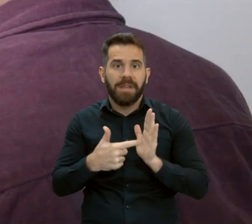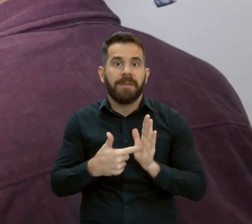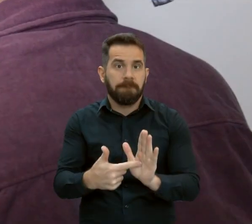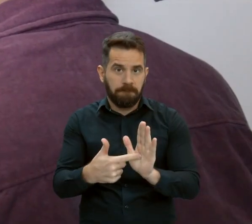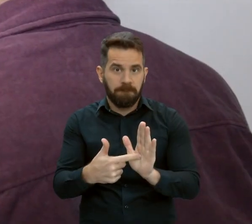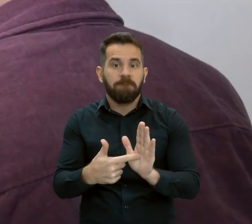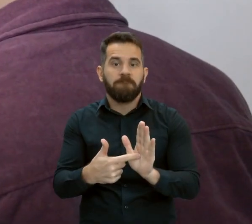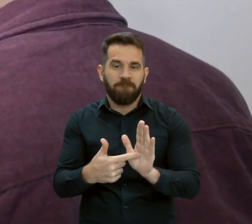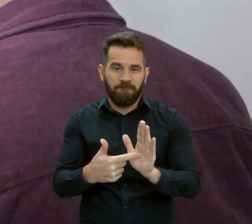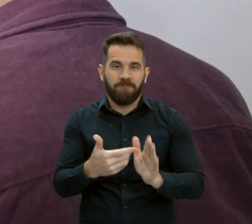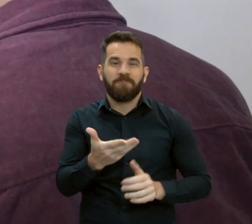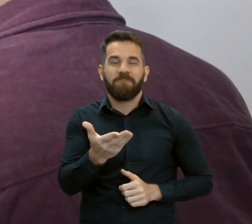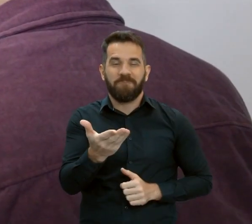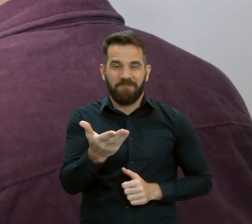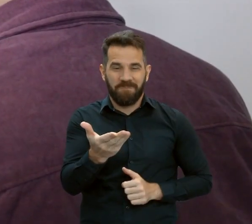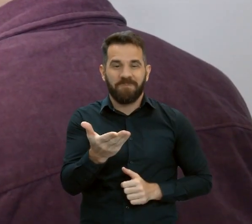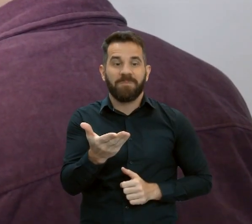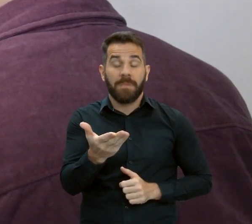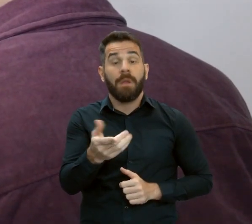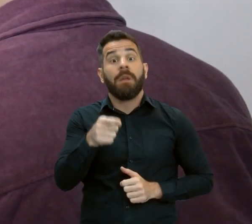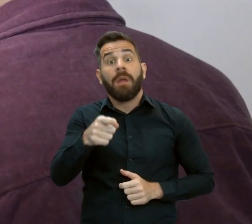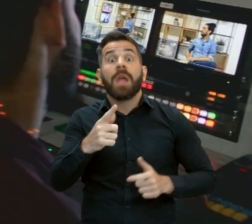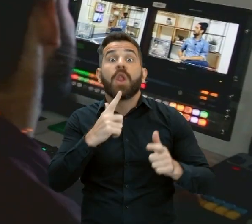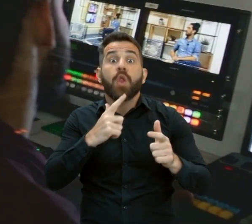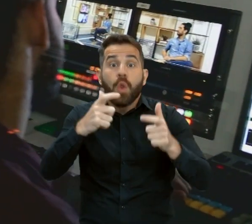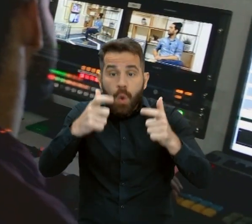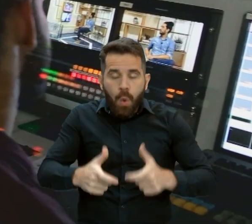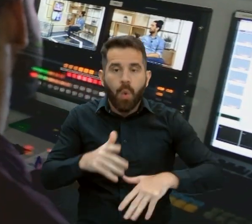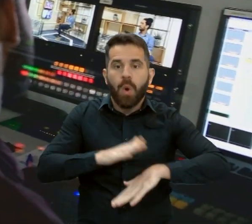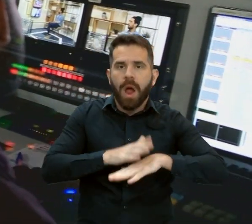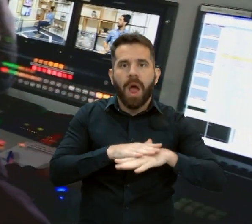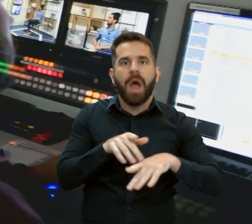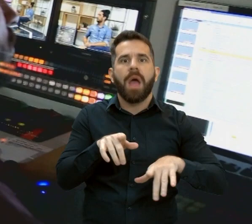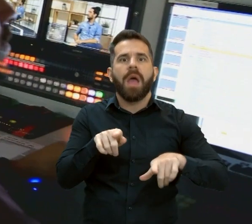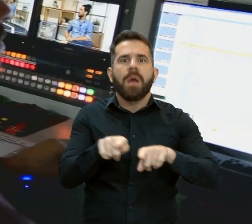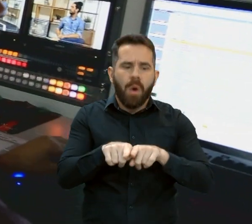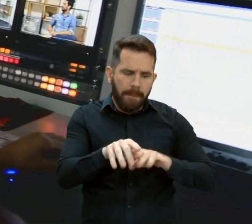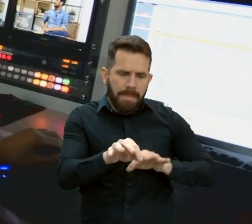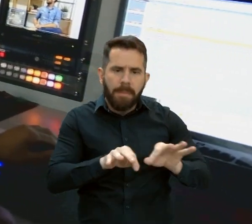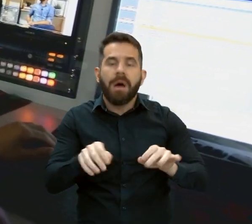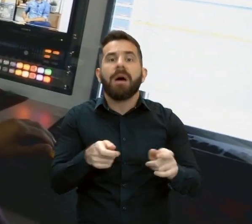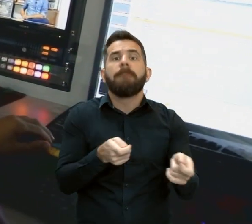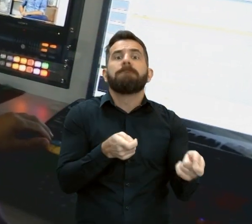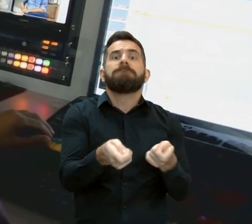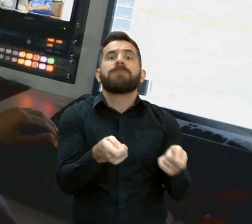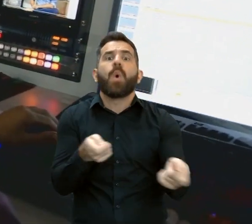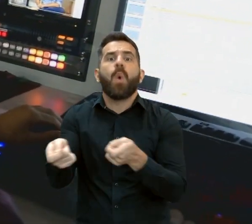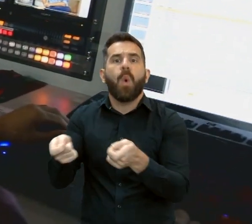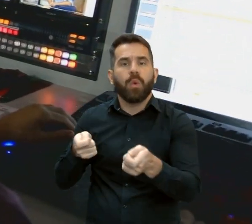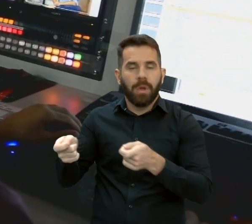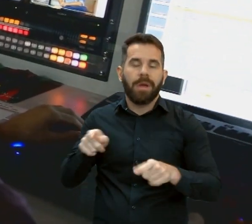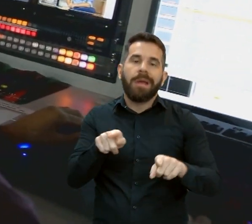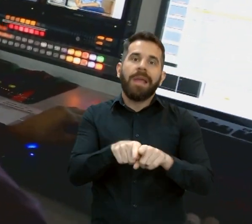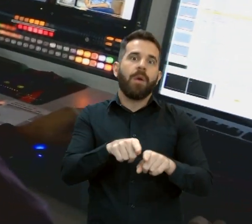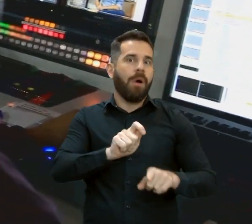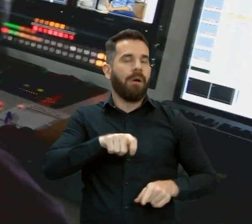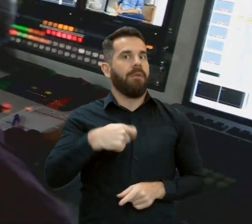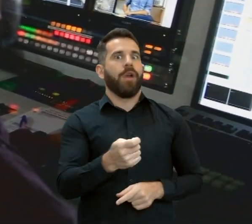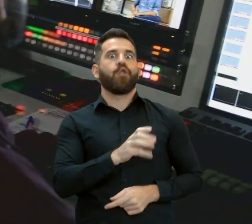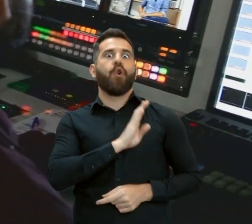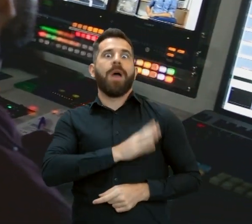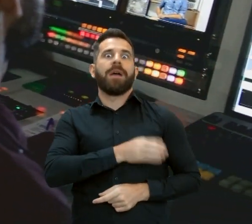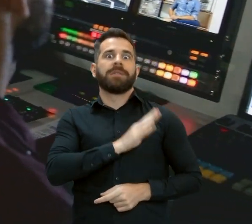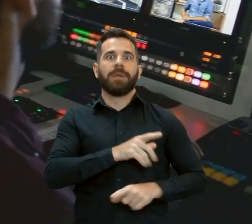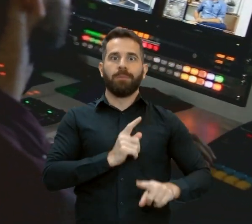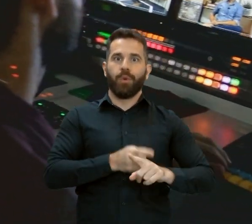aí acompanhando, esse é o nosso switcher, que é justamente o local onde... Eu costumo dizer que é o coração da TV, né? O coração da nossa